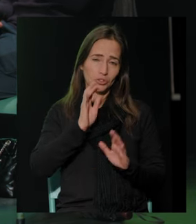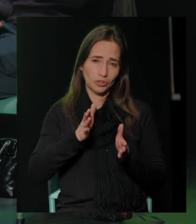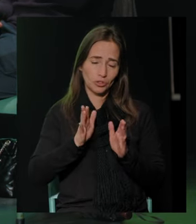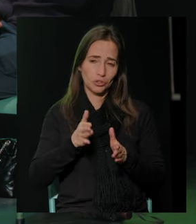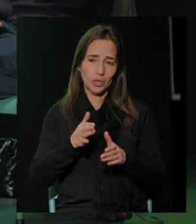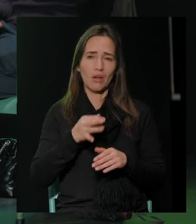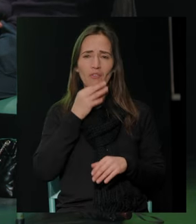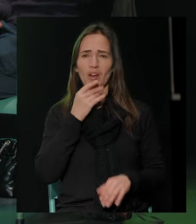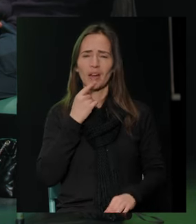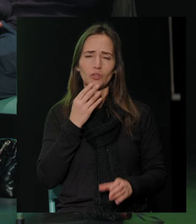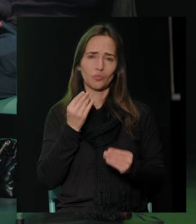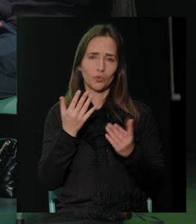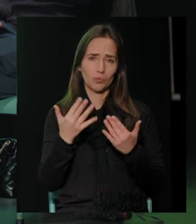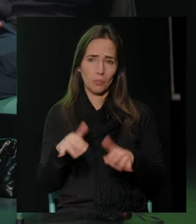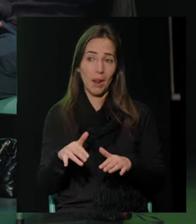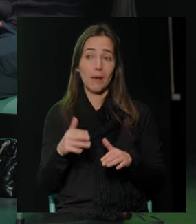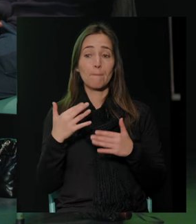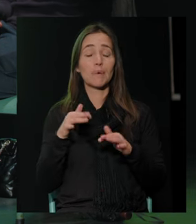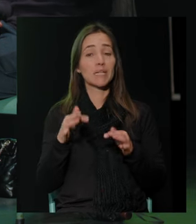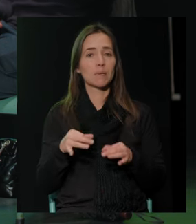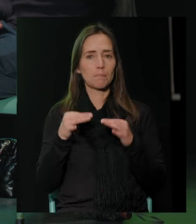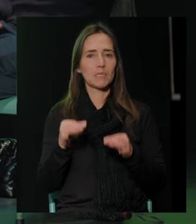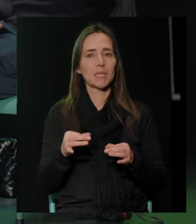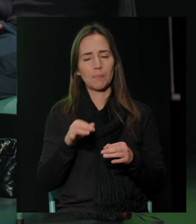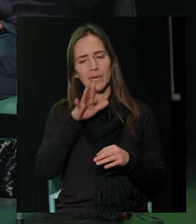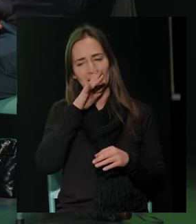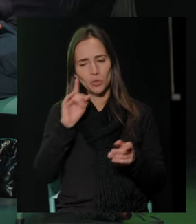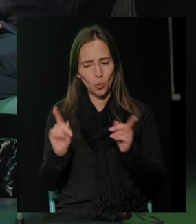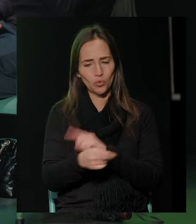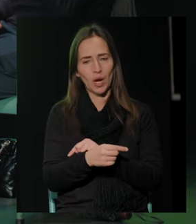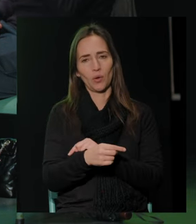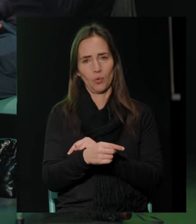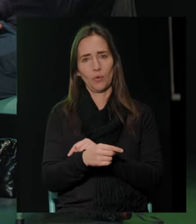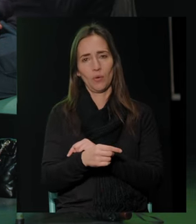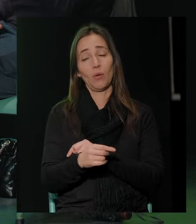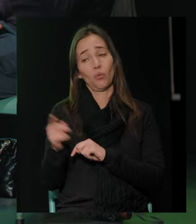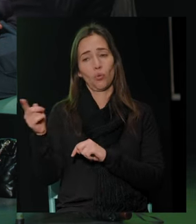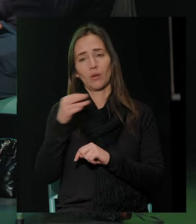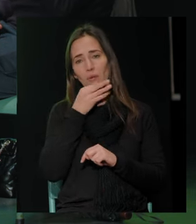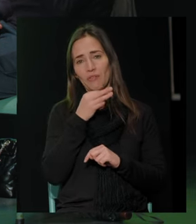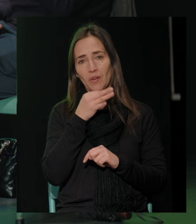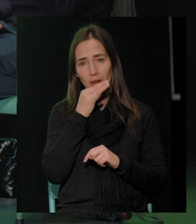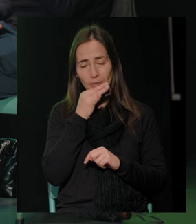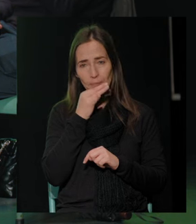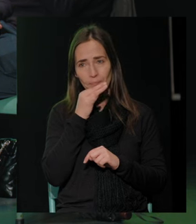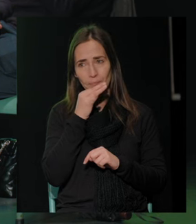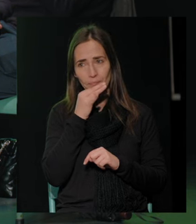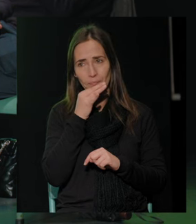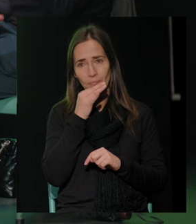falar muito mal inglês, mas estava permanentemente a contrariar o discurso desse outro indivíduo, que